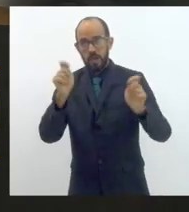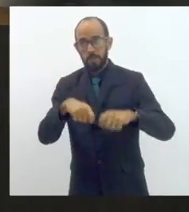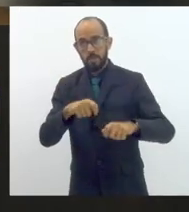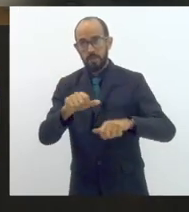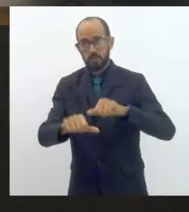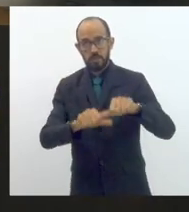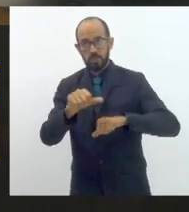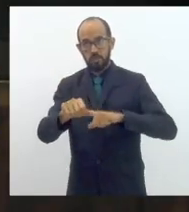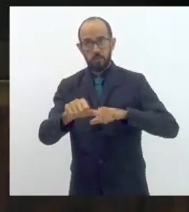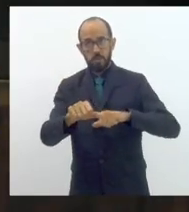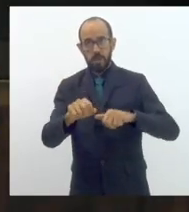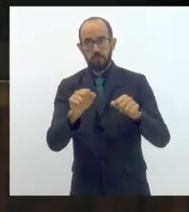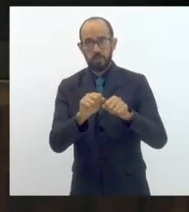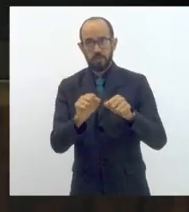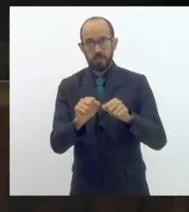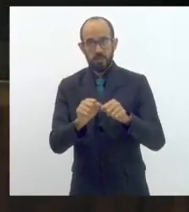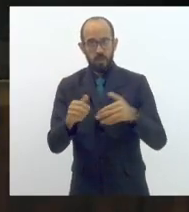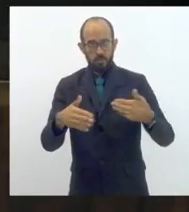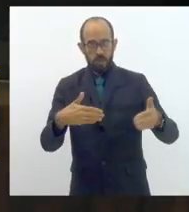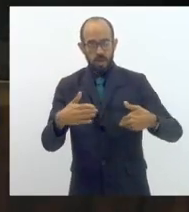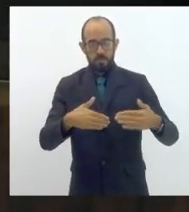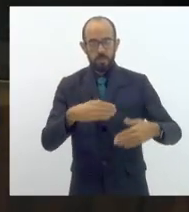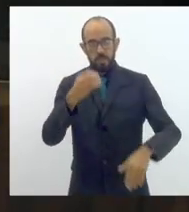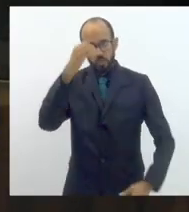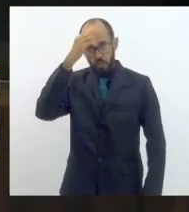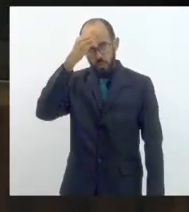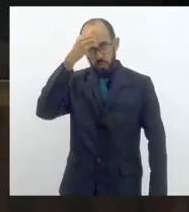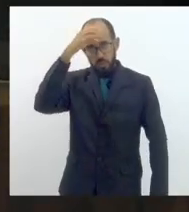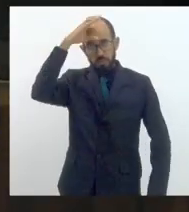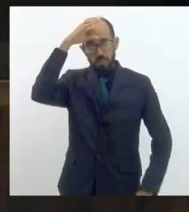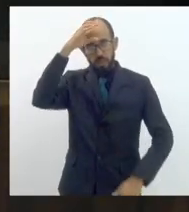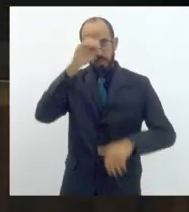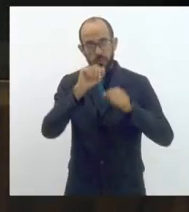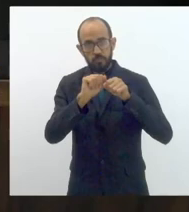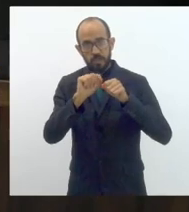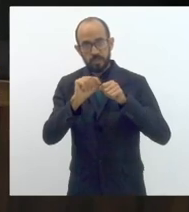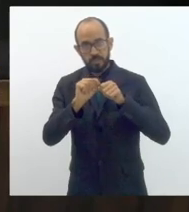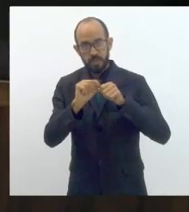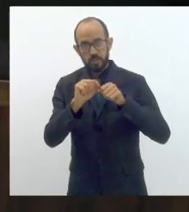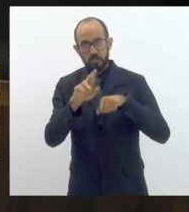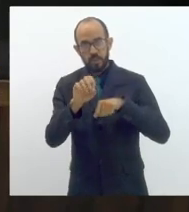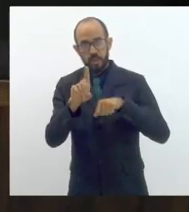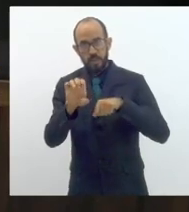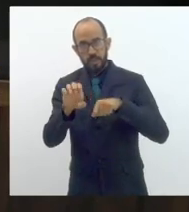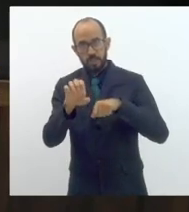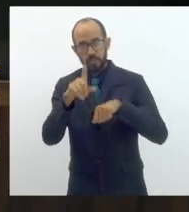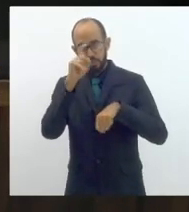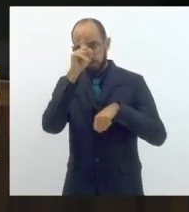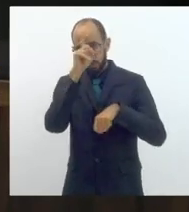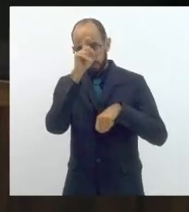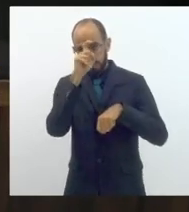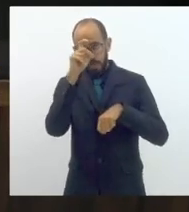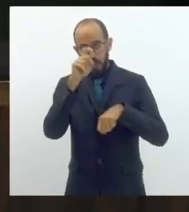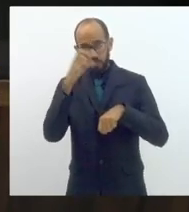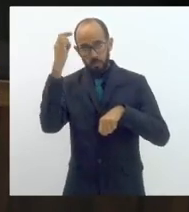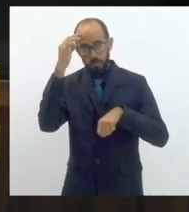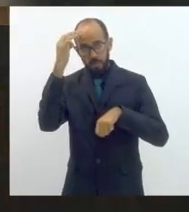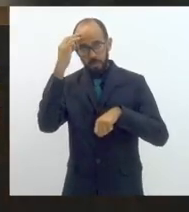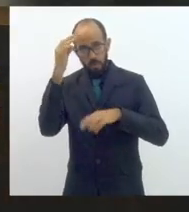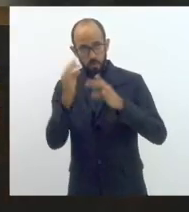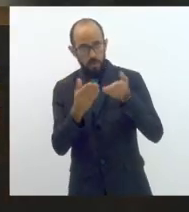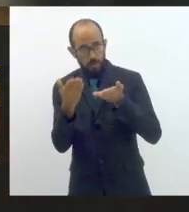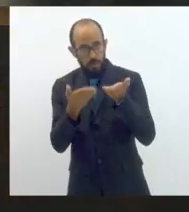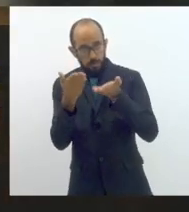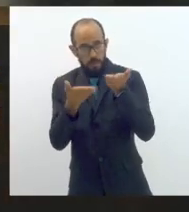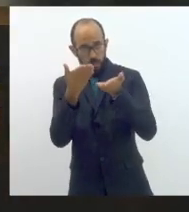trazendo a fábrica do conhecimento, reconstruindo uma rede de saúde mental. Então, André, acho que você tem muito a contribuir para esses